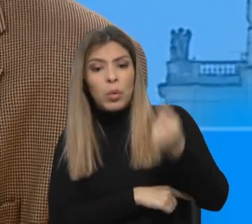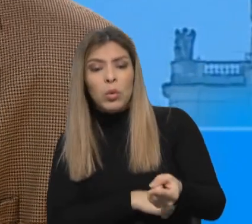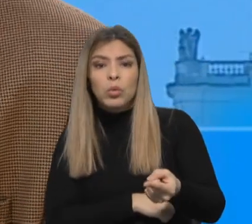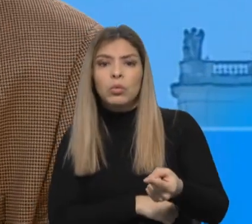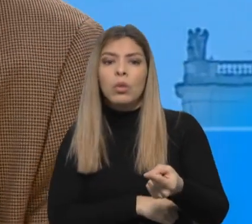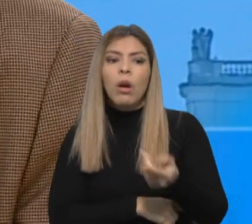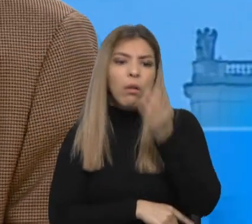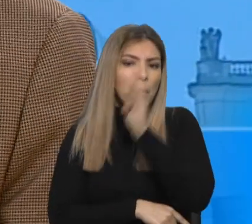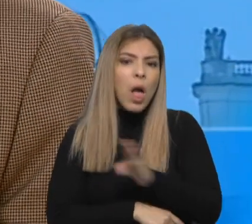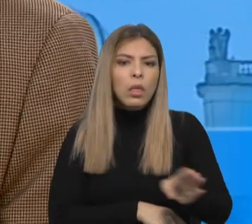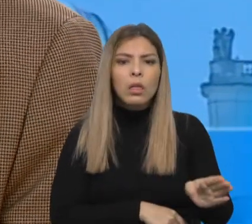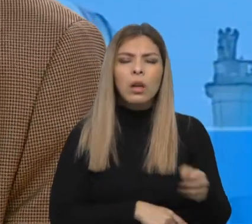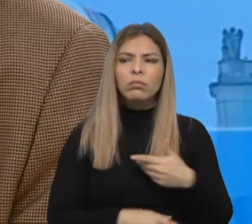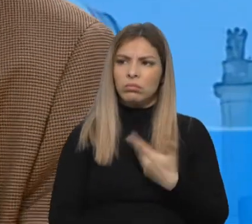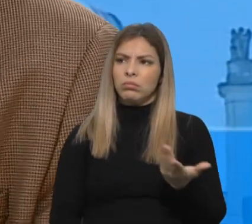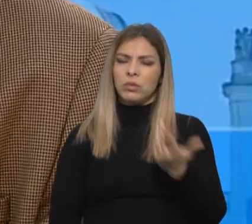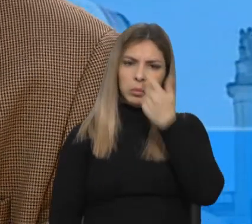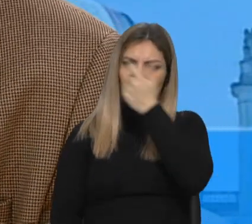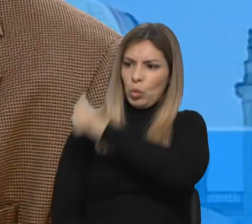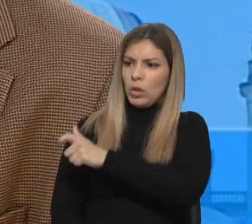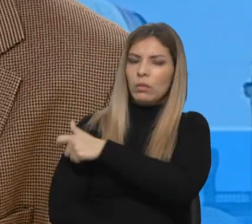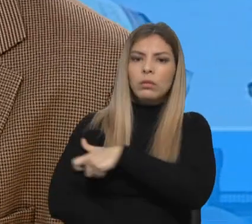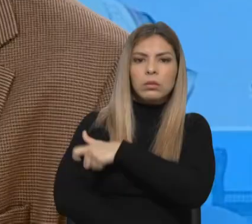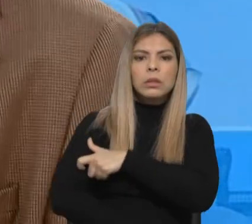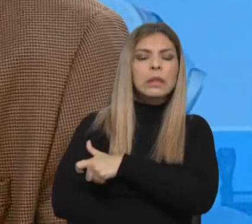os representantes estão mais preocupados em encontrar as diferenças